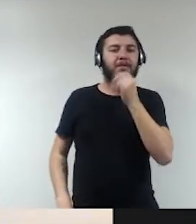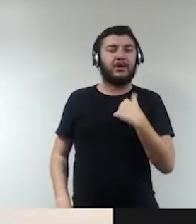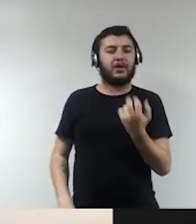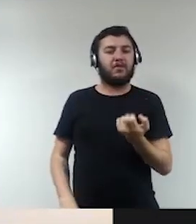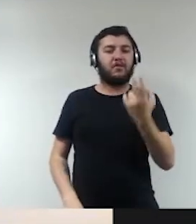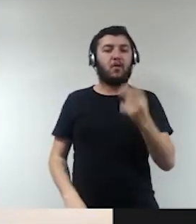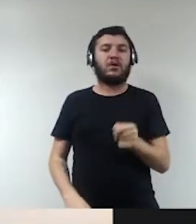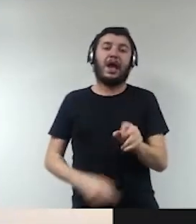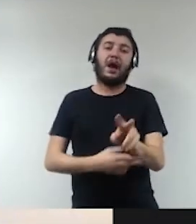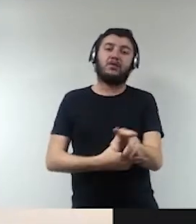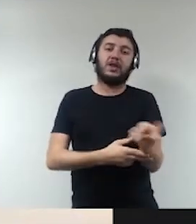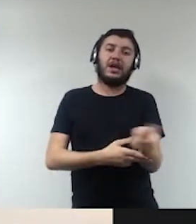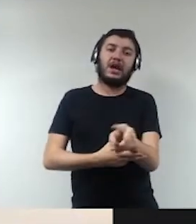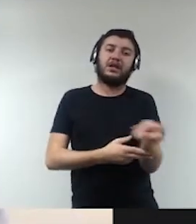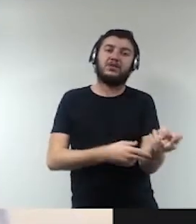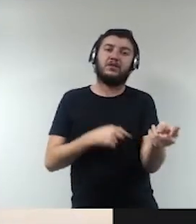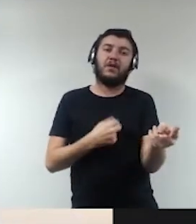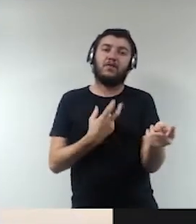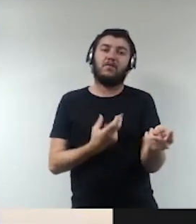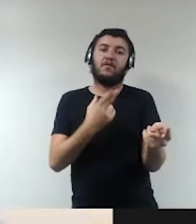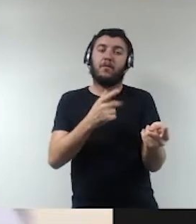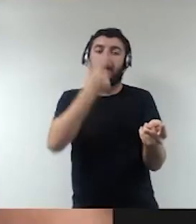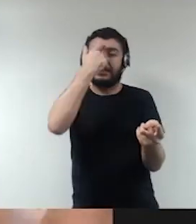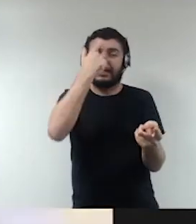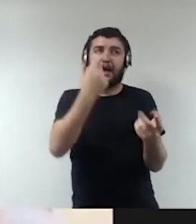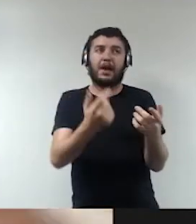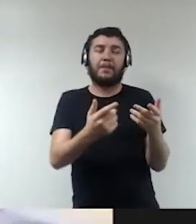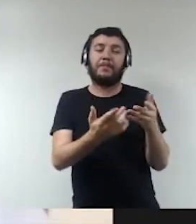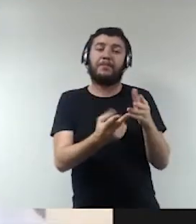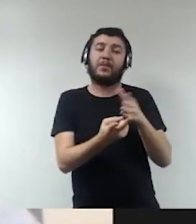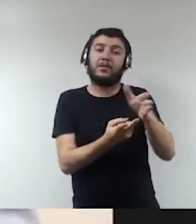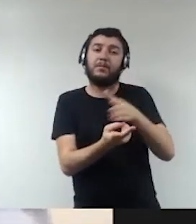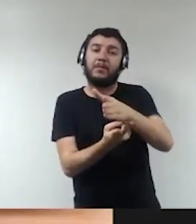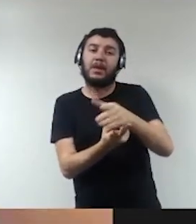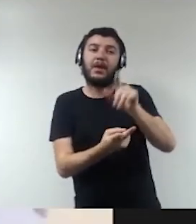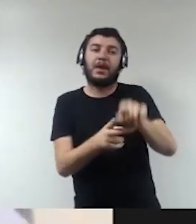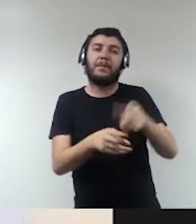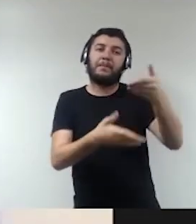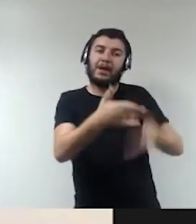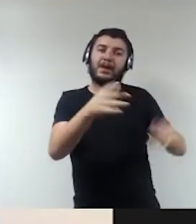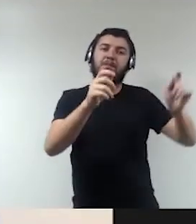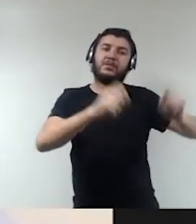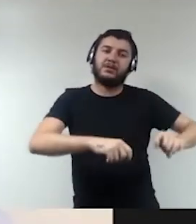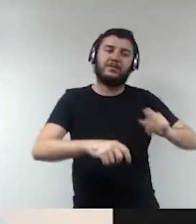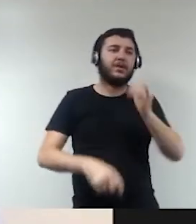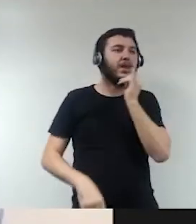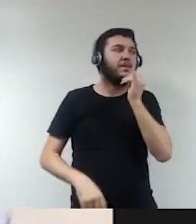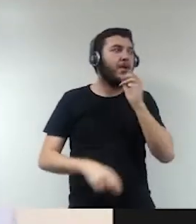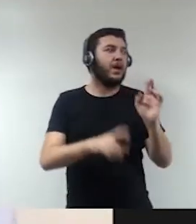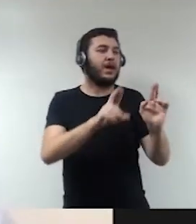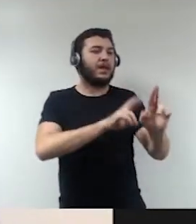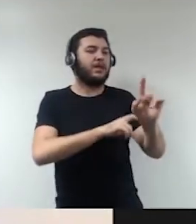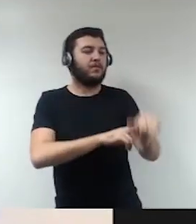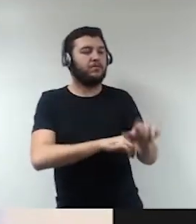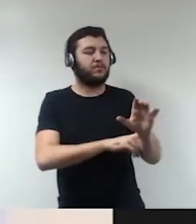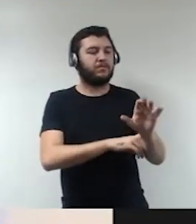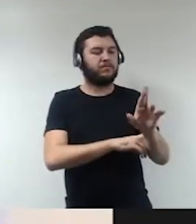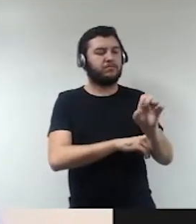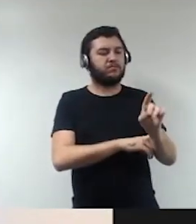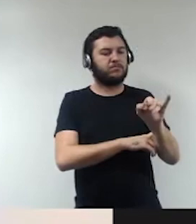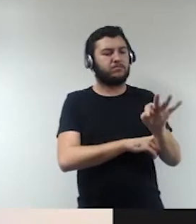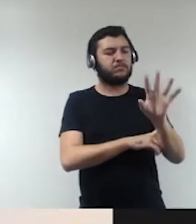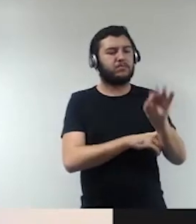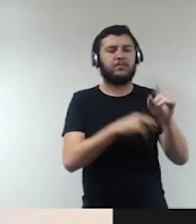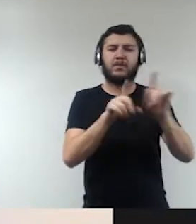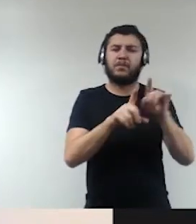eu estou imaginando a possibilidade de perdas. Por exemplo, na relação de crédito, que talvez seja a principal envolvida na